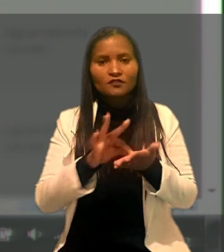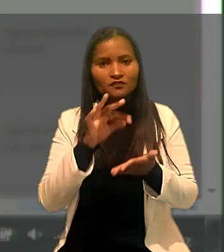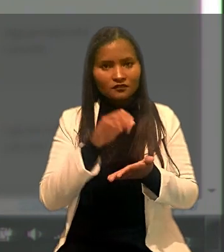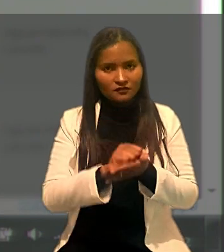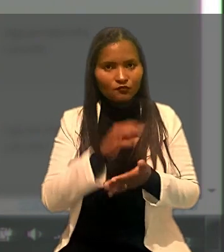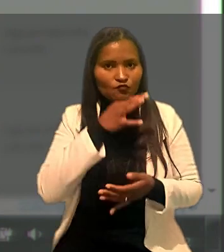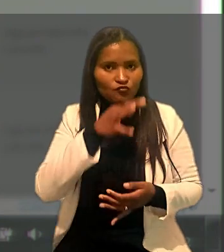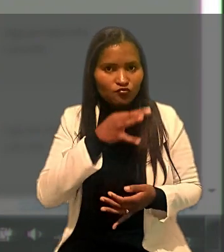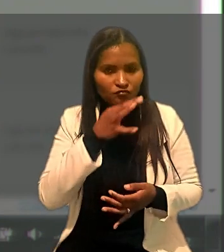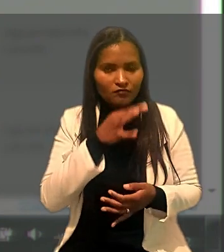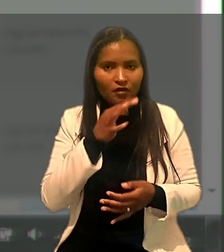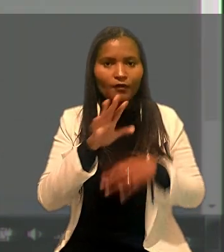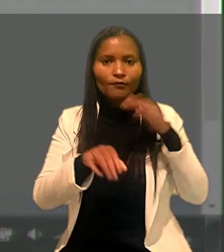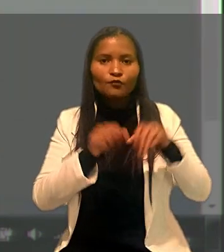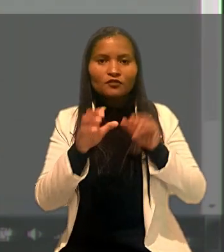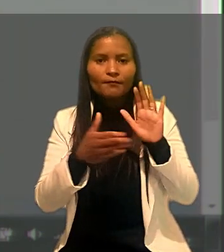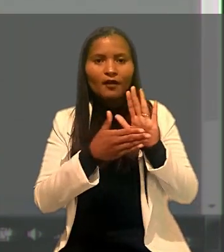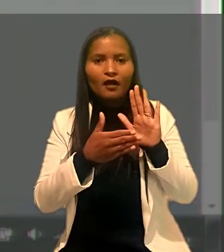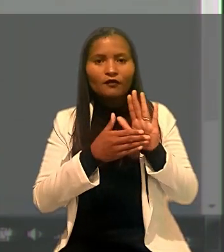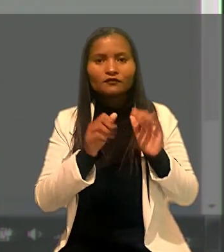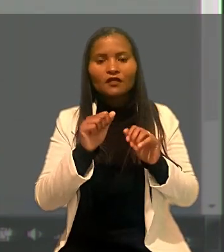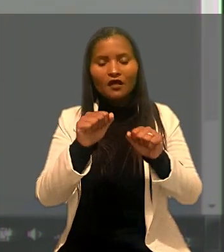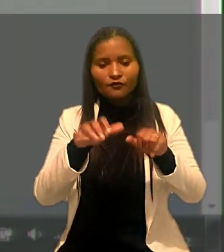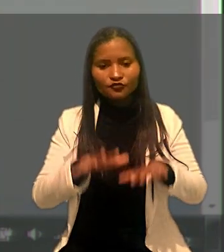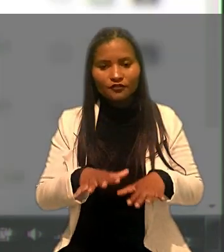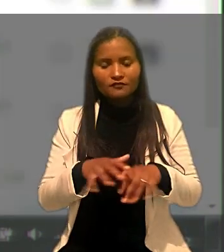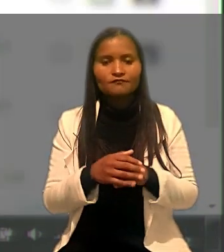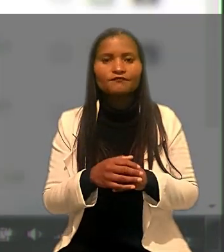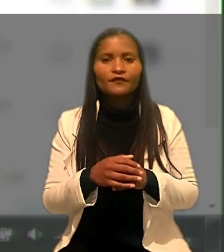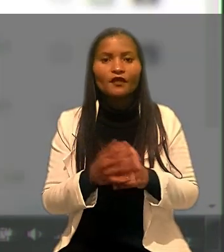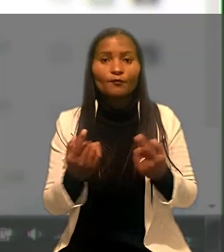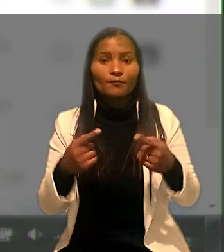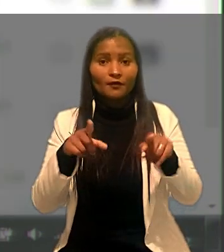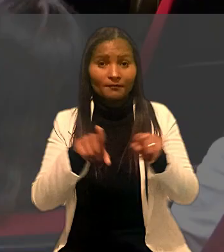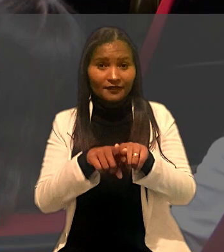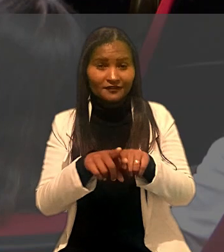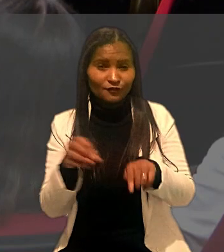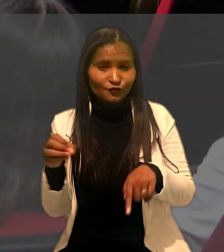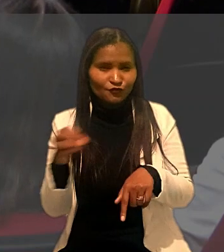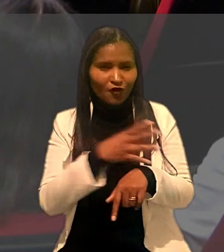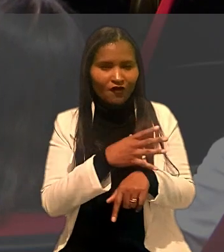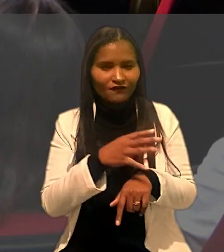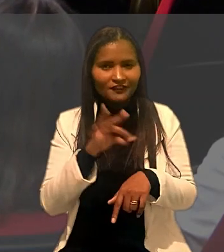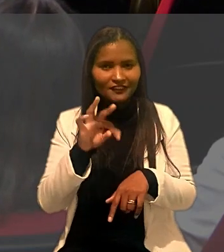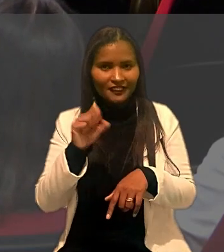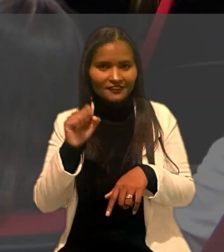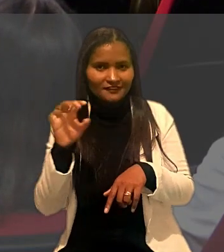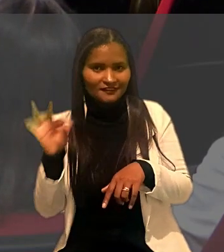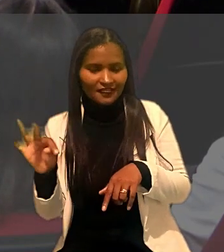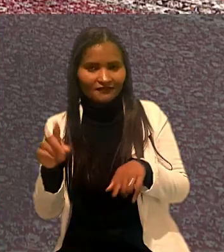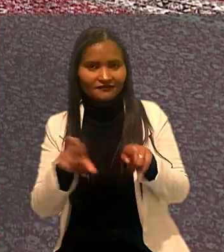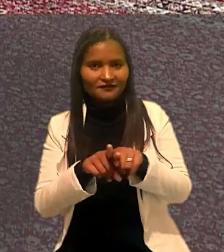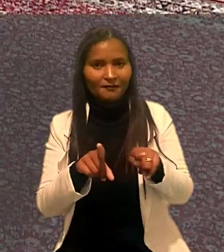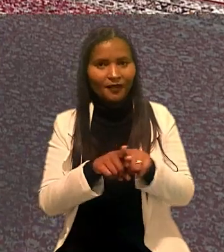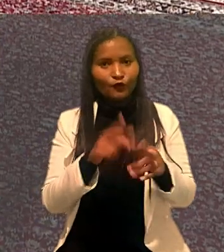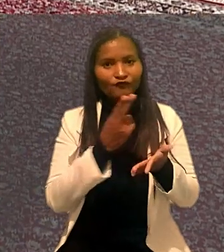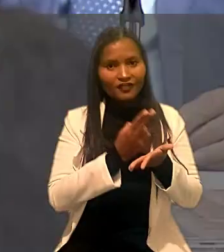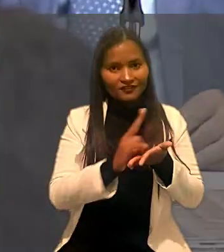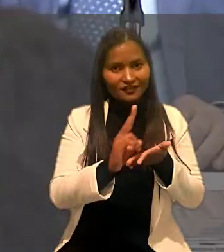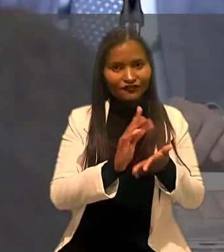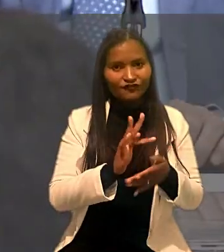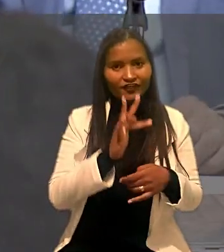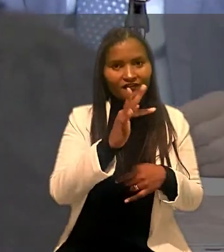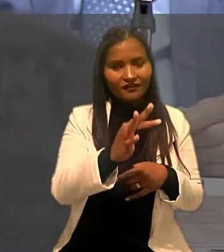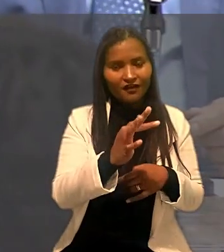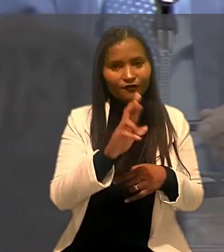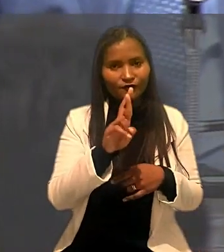avulso, inscrições para sustentação oral e busca por pautas de audiências. Uma parceria inédita entre o Tribunal Superior do